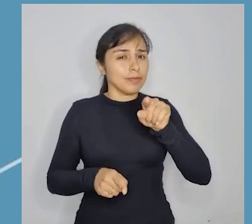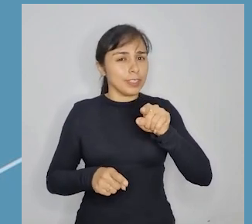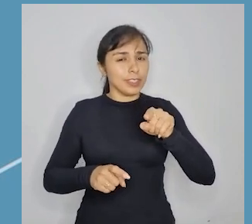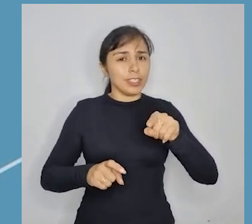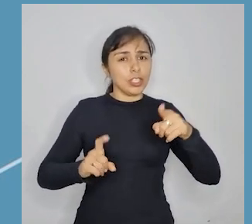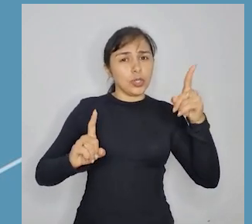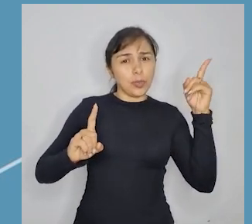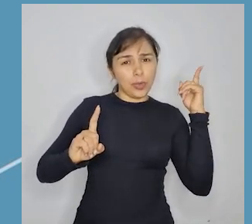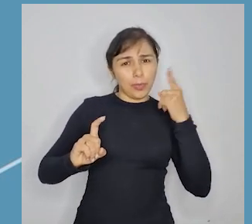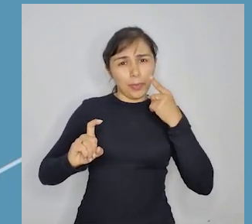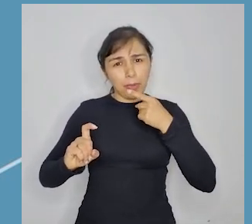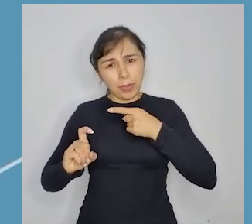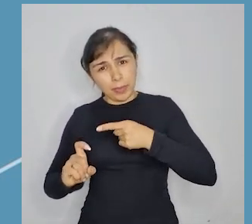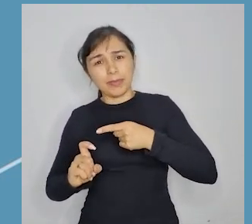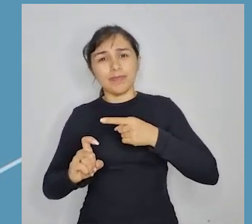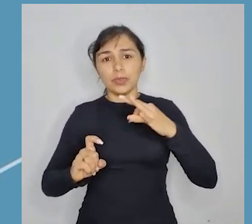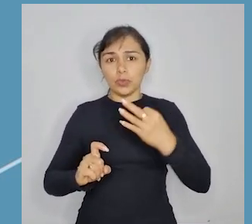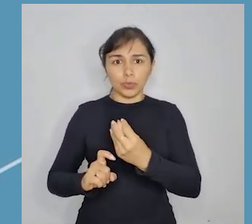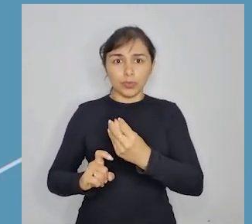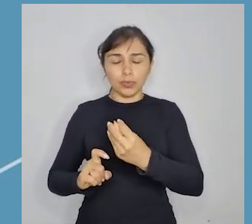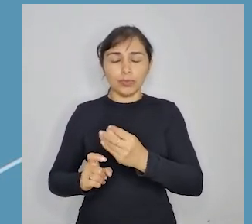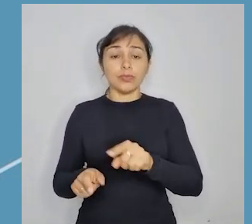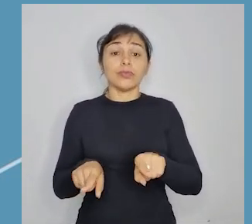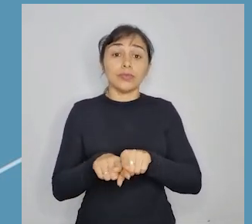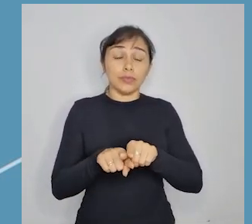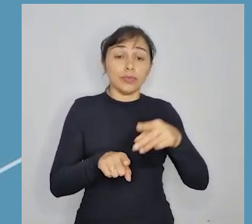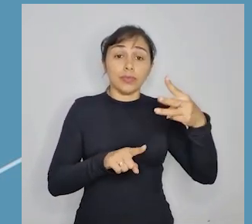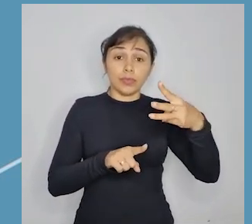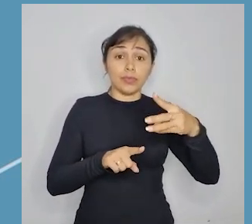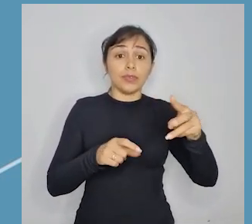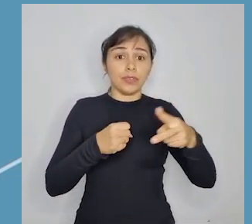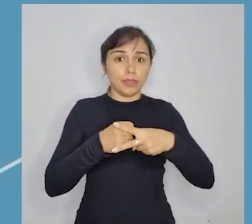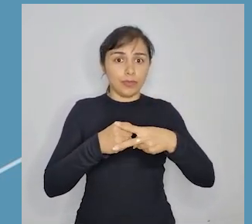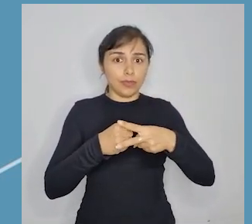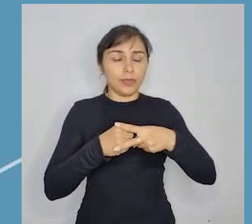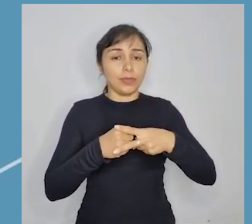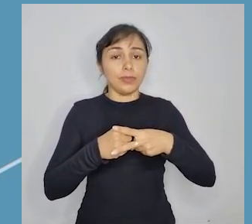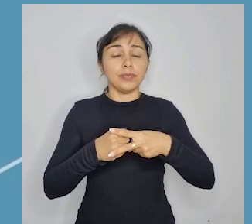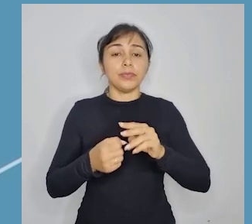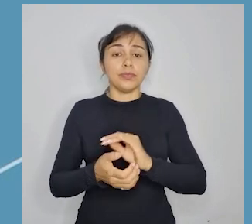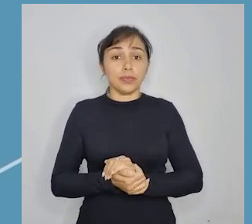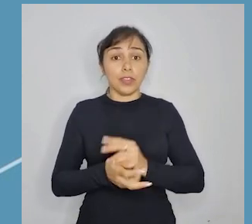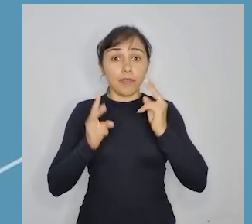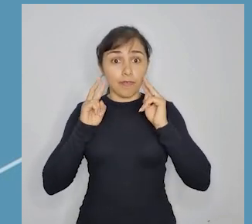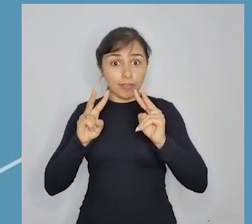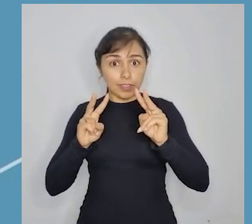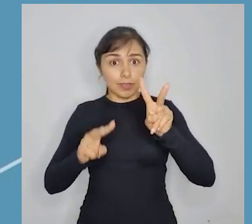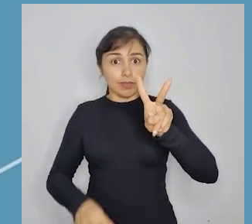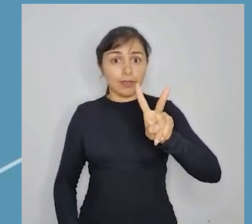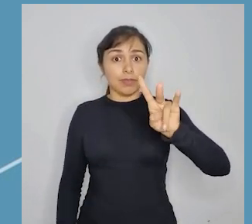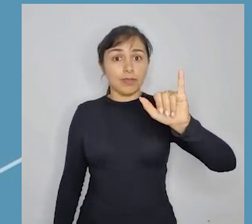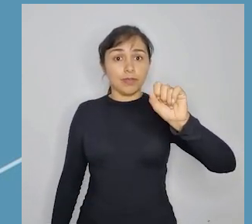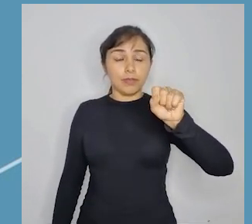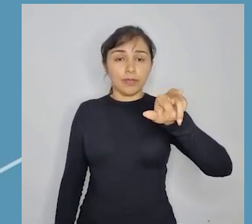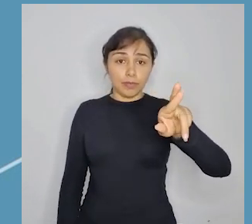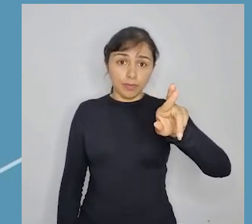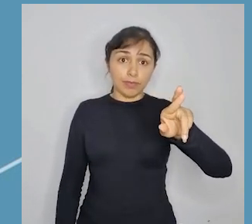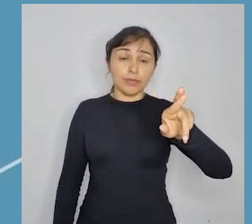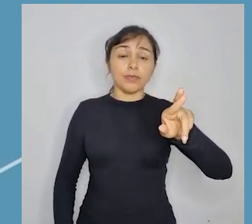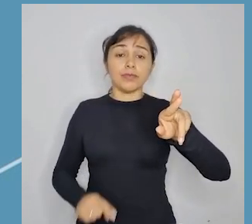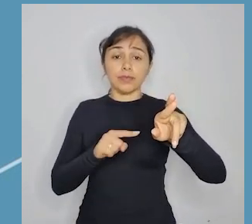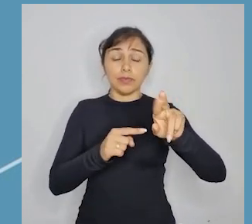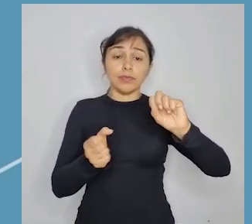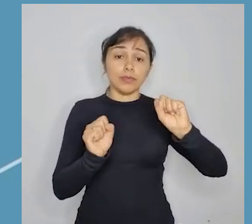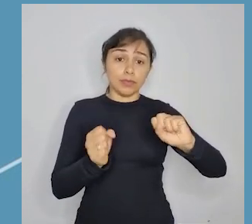tudo. Nosso terceiro verbo é o visar. Este verbo exige preposição quando ele se apresenta